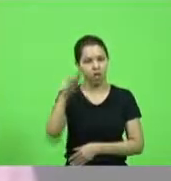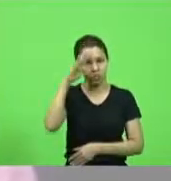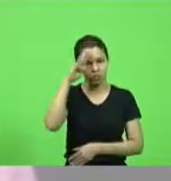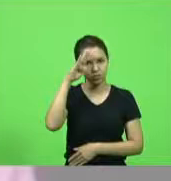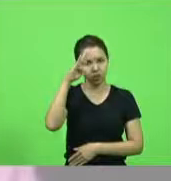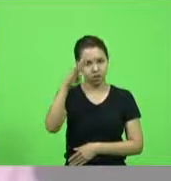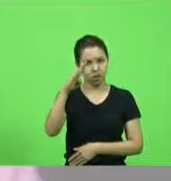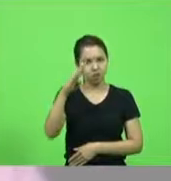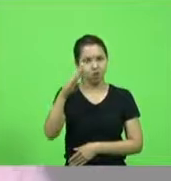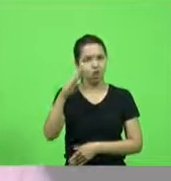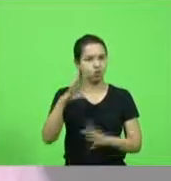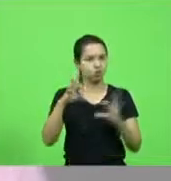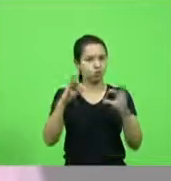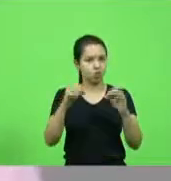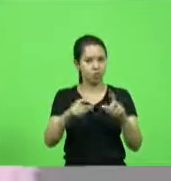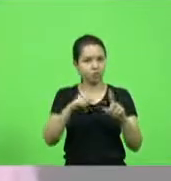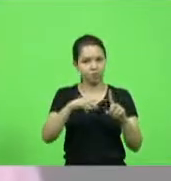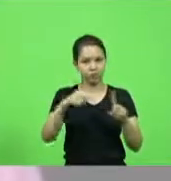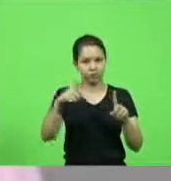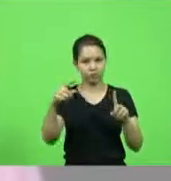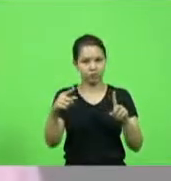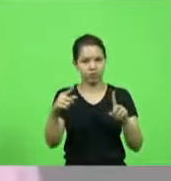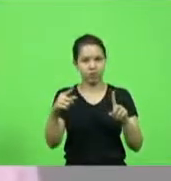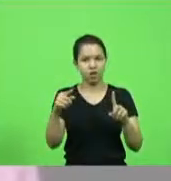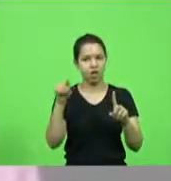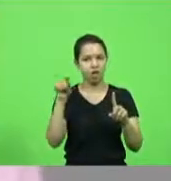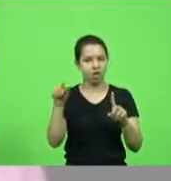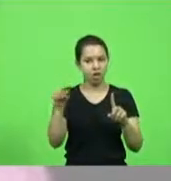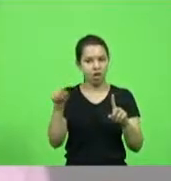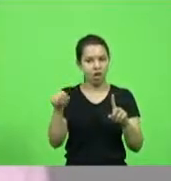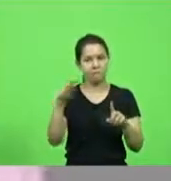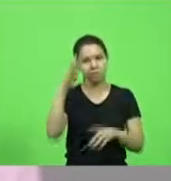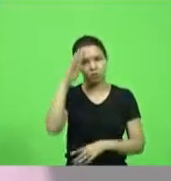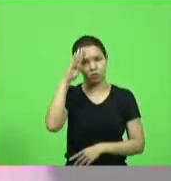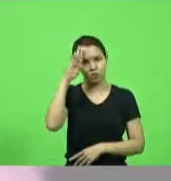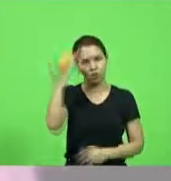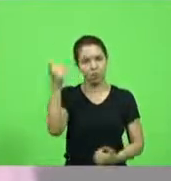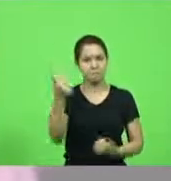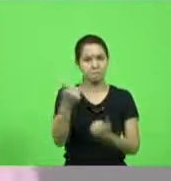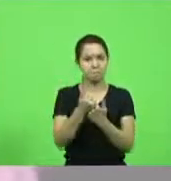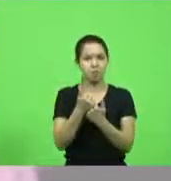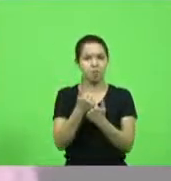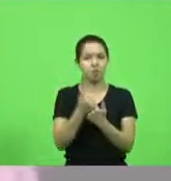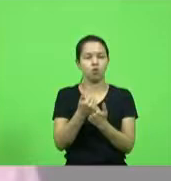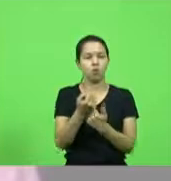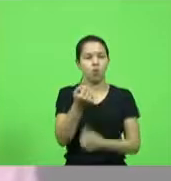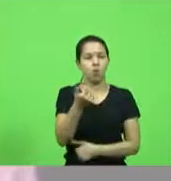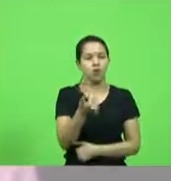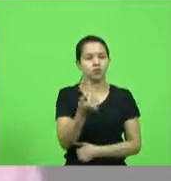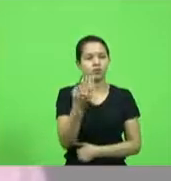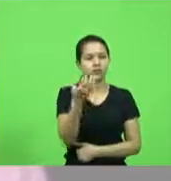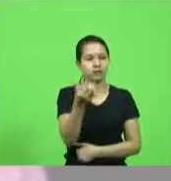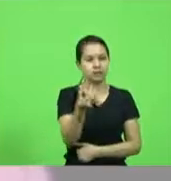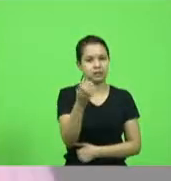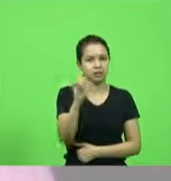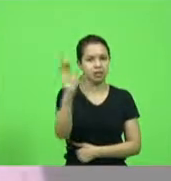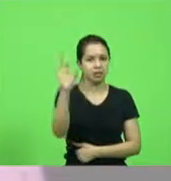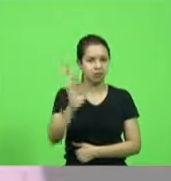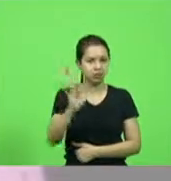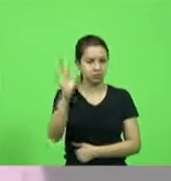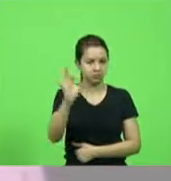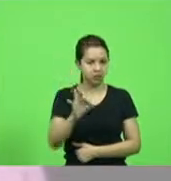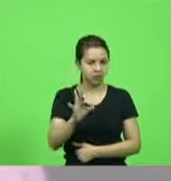presidente Bolsonaro com aprovação, com apoio de quase 60%